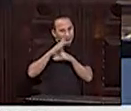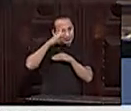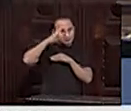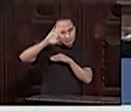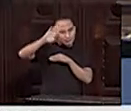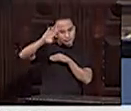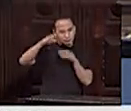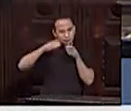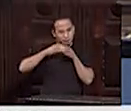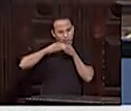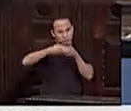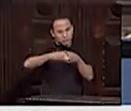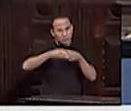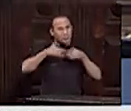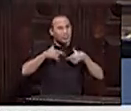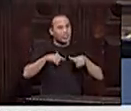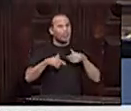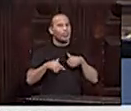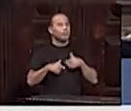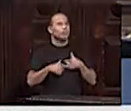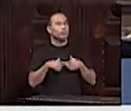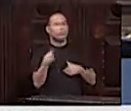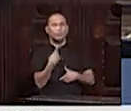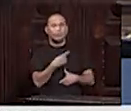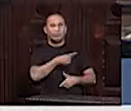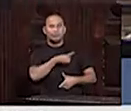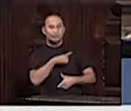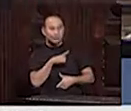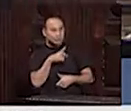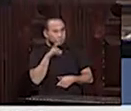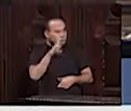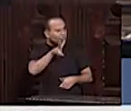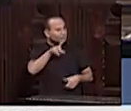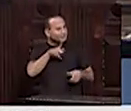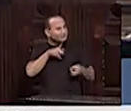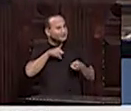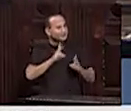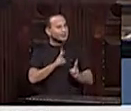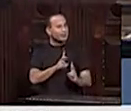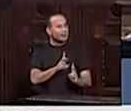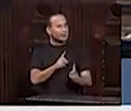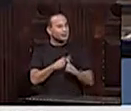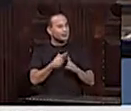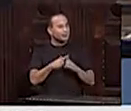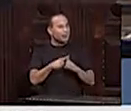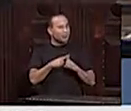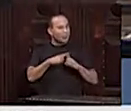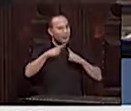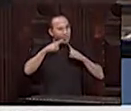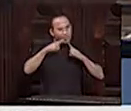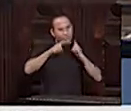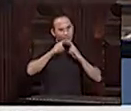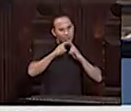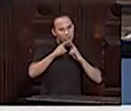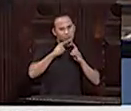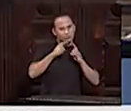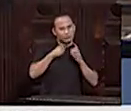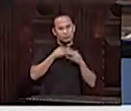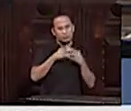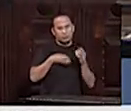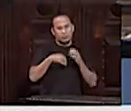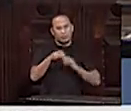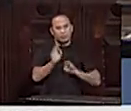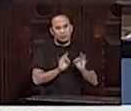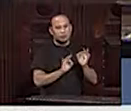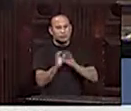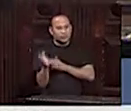classe trabalhadora, nós temos que olhar sempre com critério e com debate qualquer projeto que